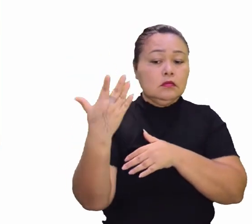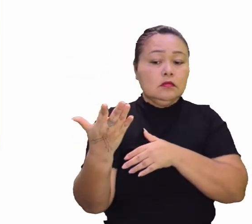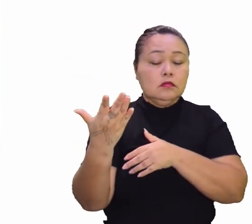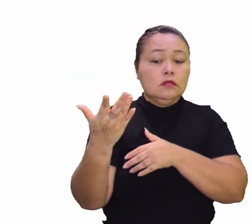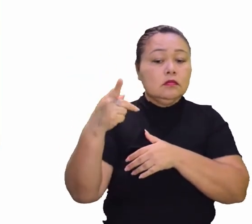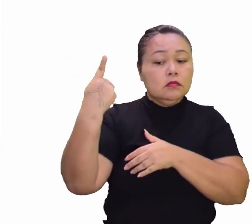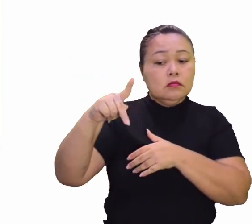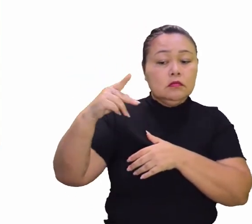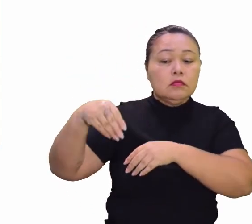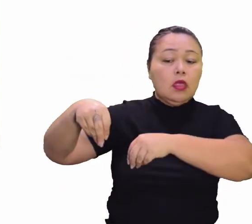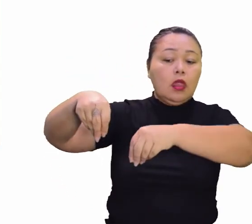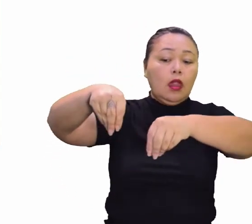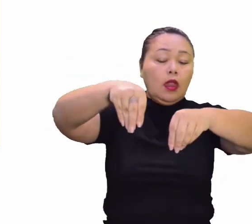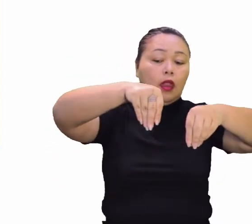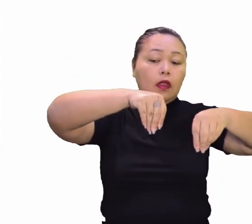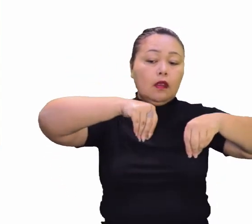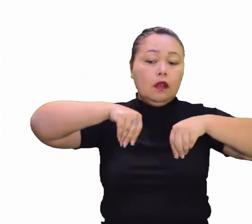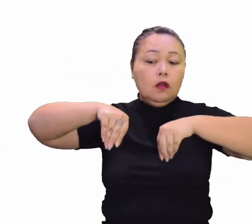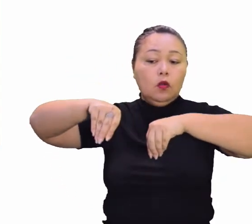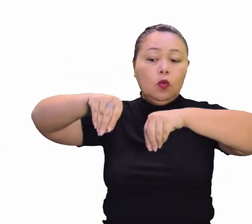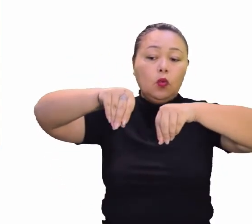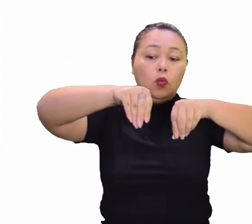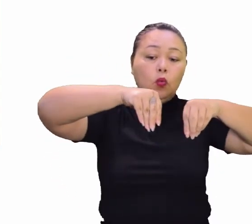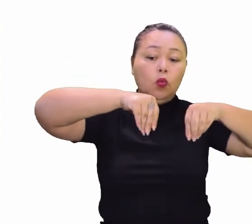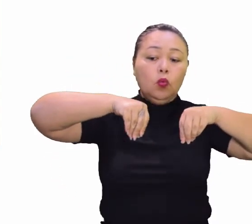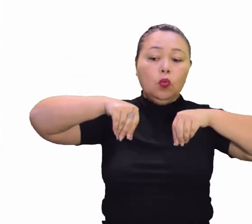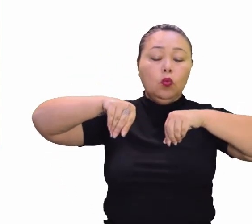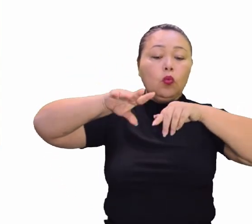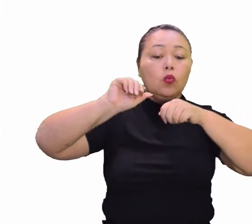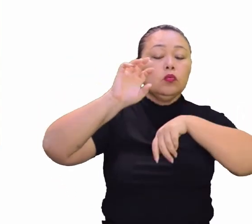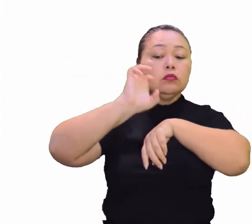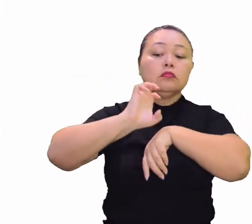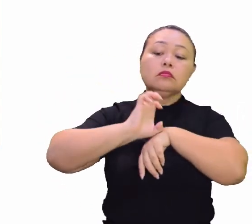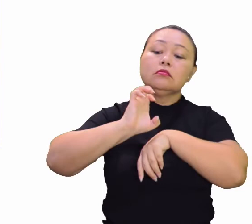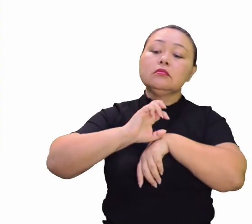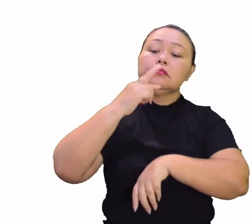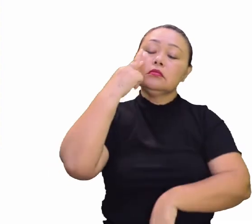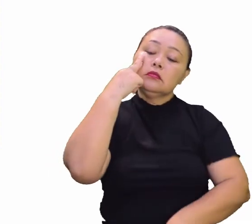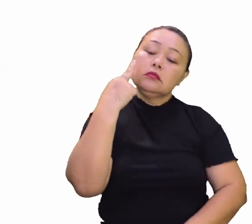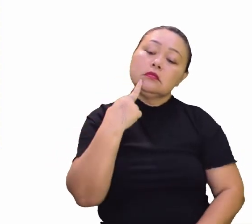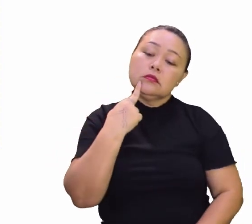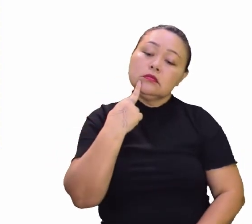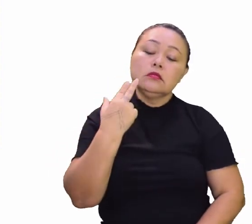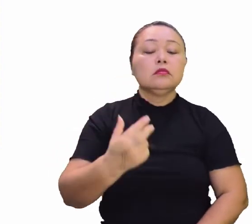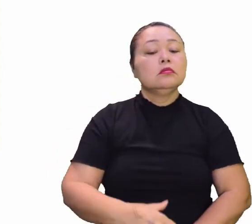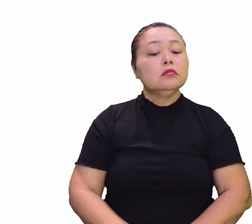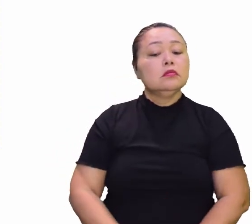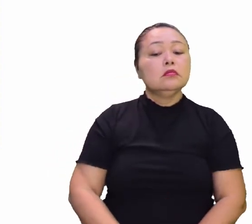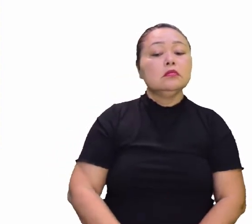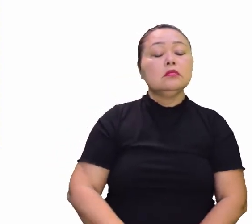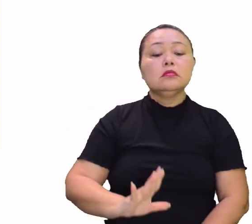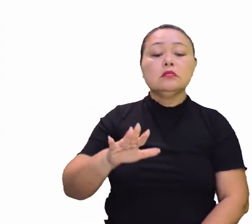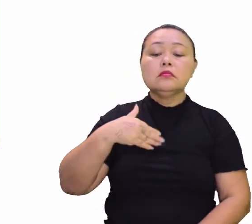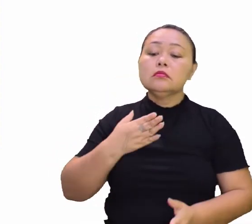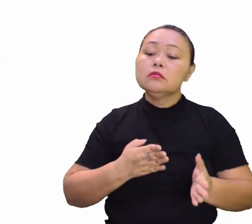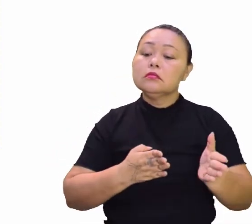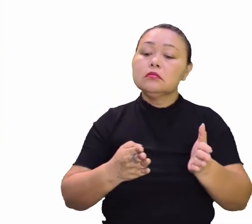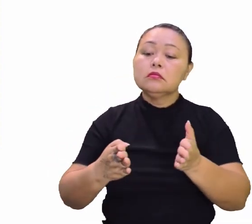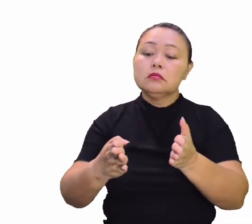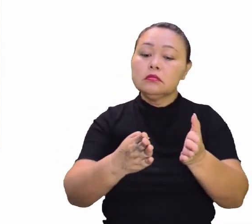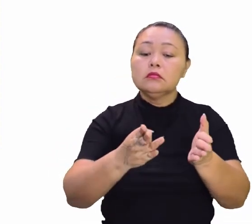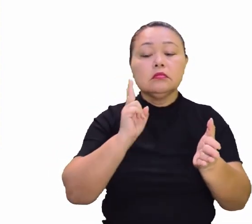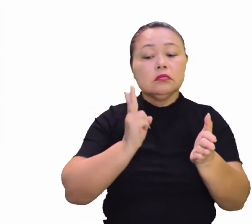exclusivo em seu território, ou seja, no território de Rondônia. Muito bem. E seu curso